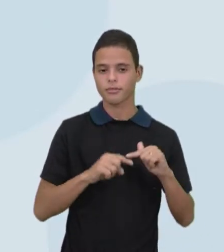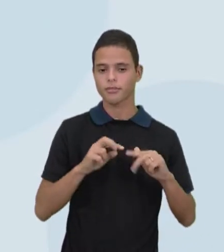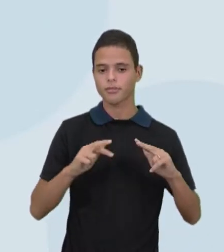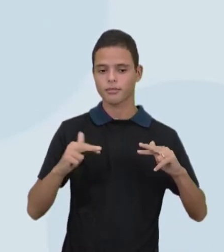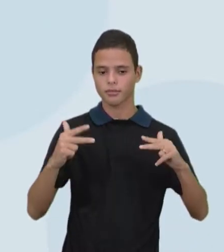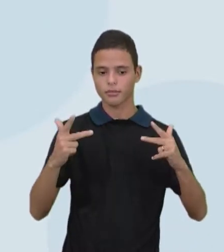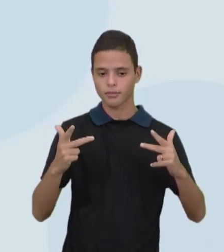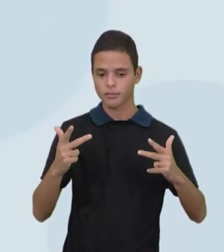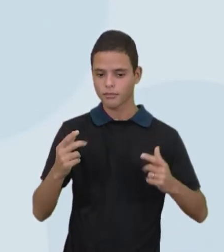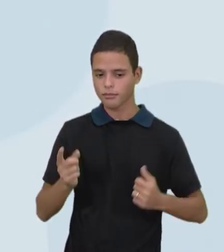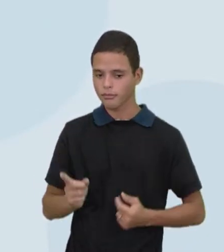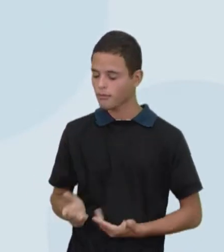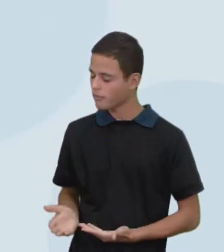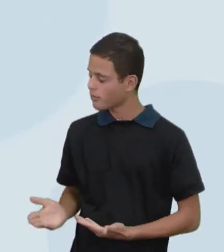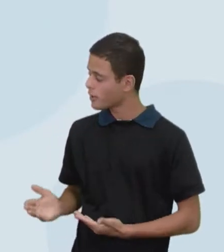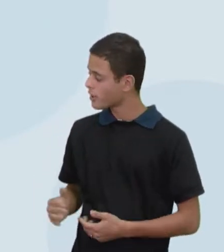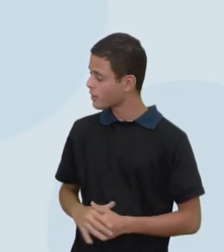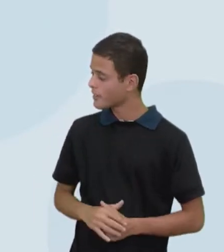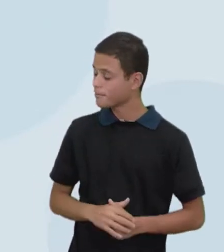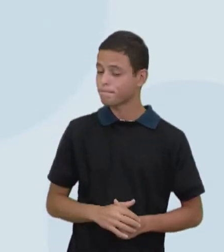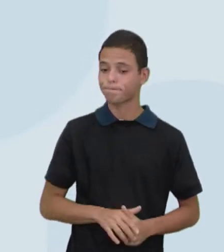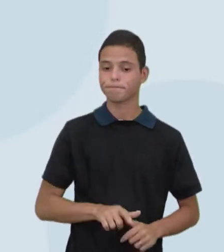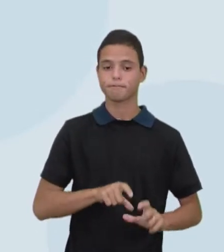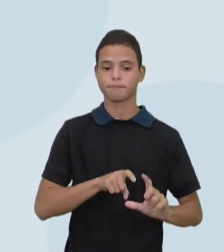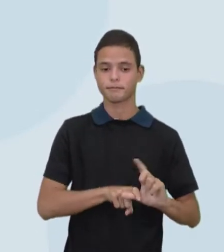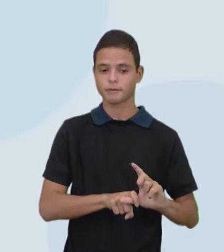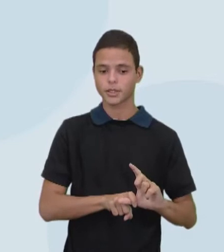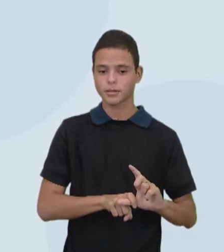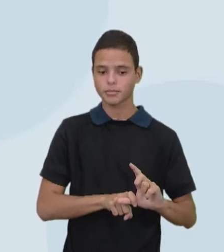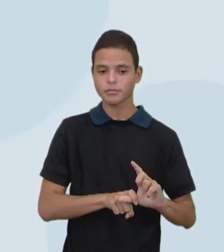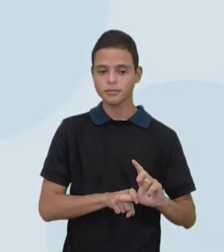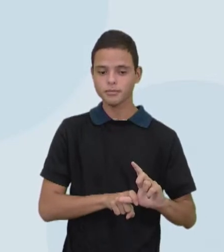aqui embaixo, né, de onde eu estou tirando